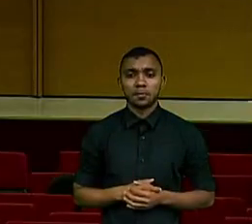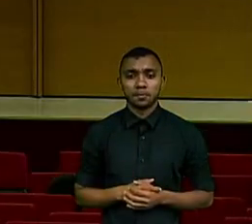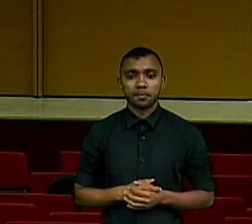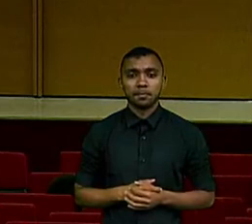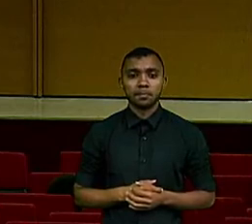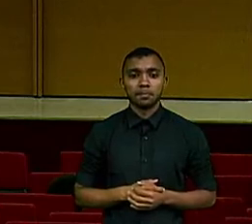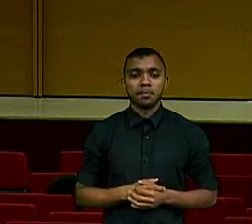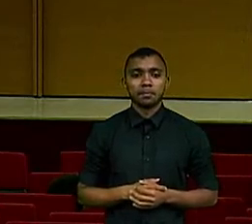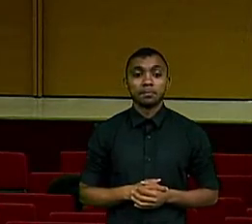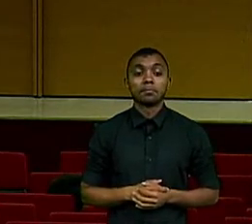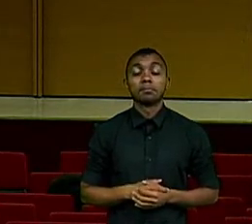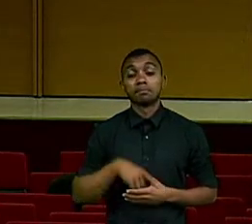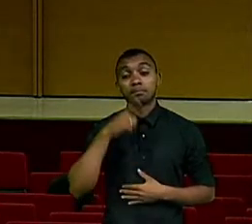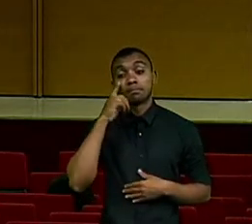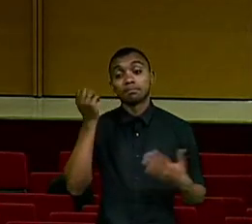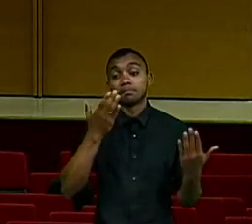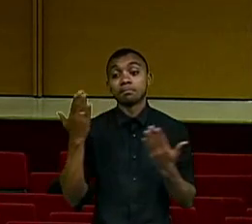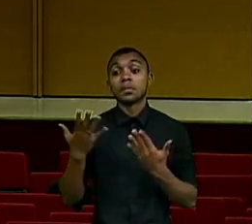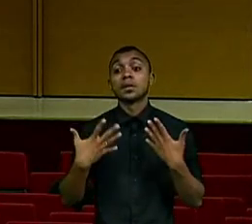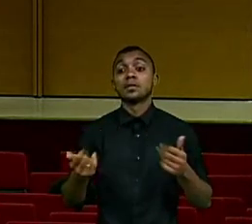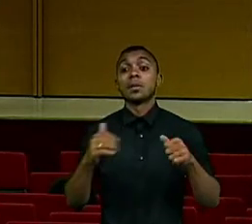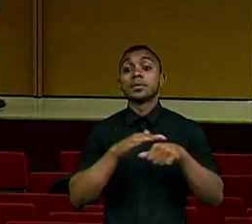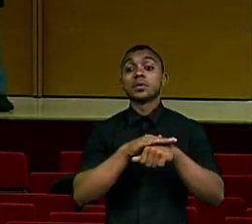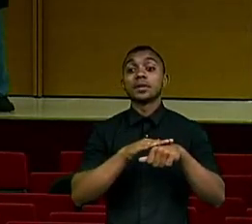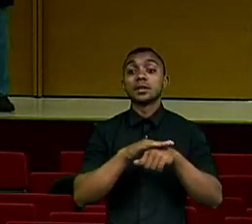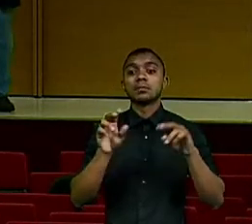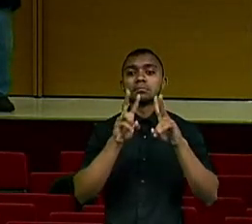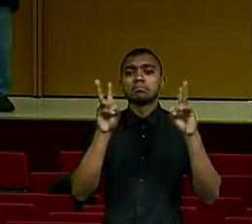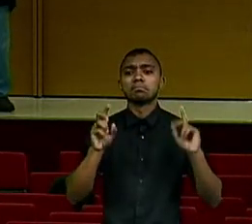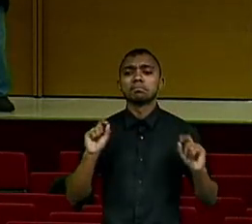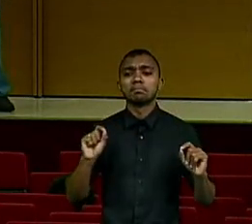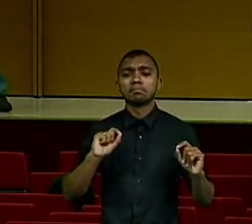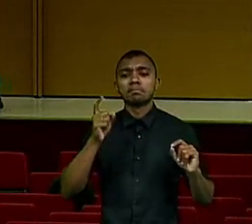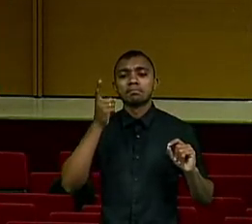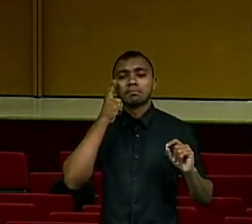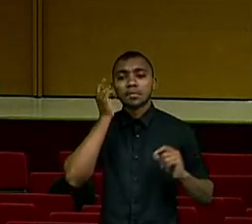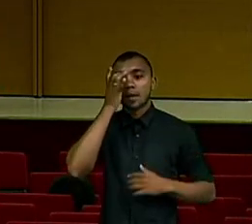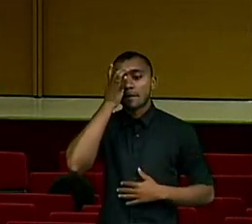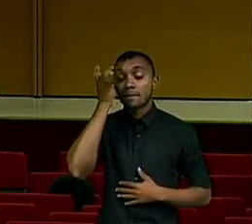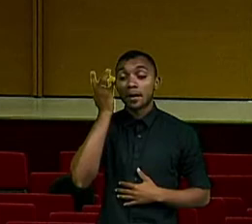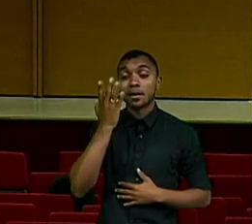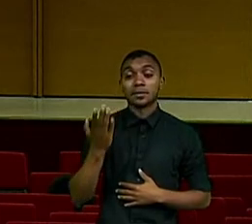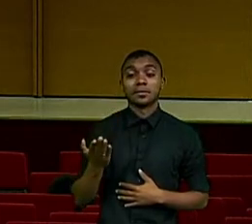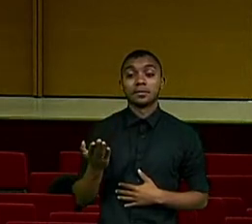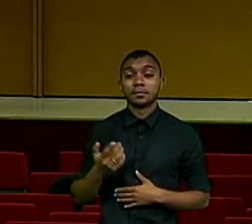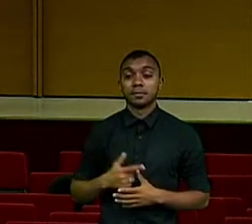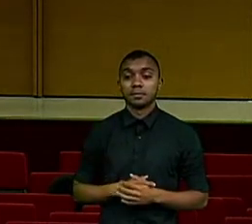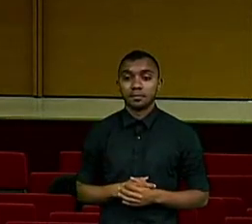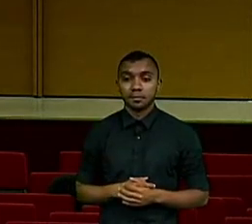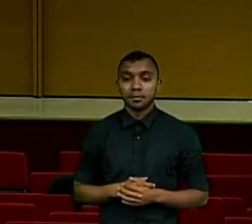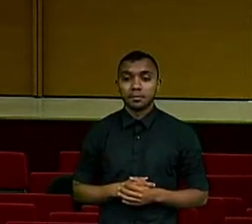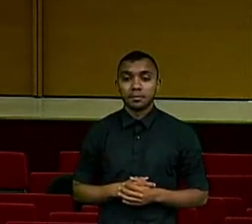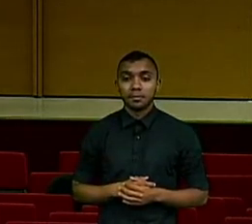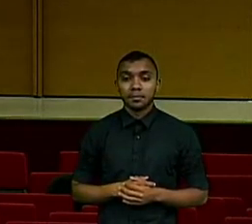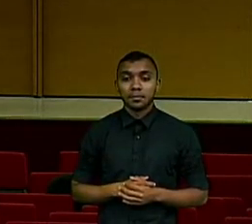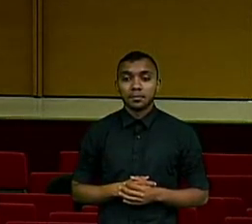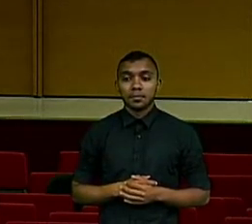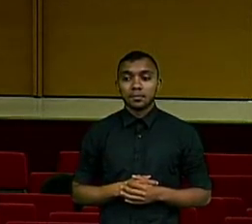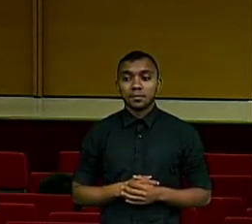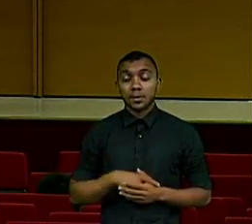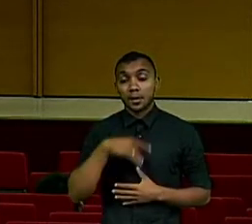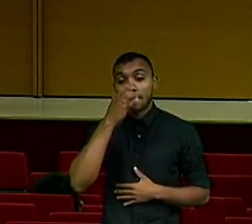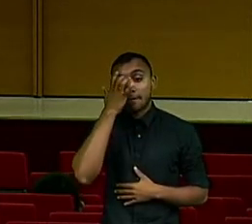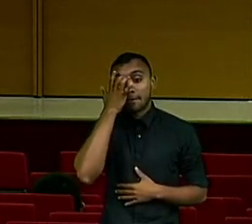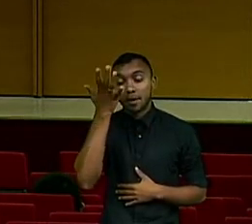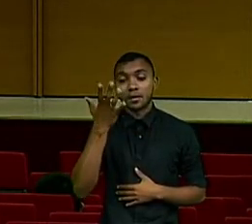Vamos agora falar sobre uma coisa bem fácilzinha que é sobre temperatura